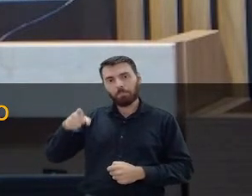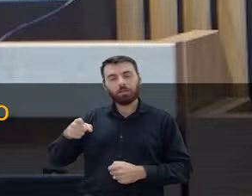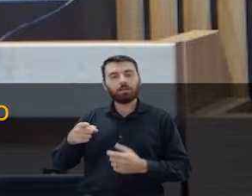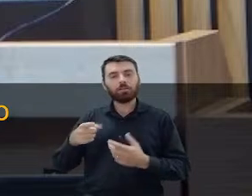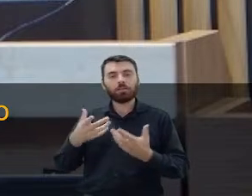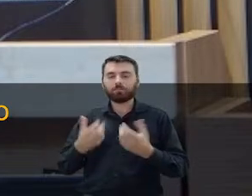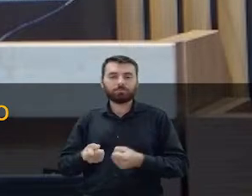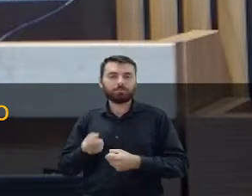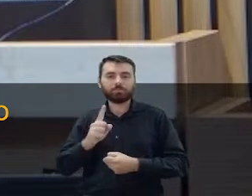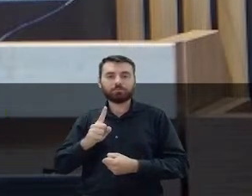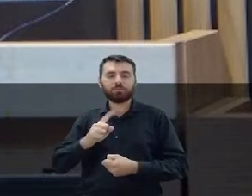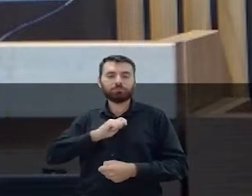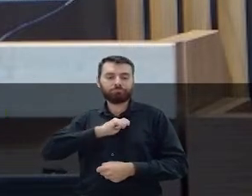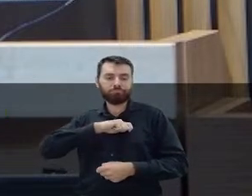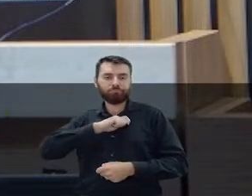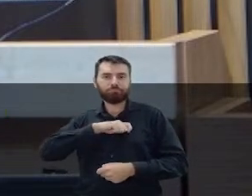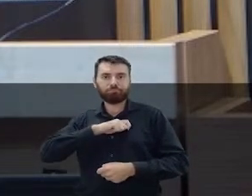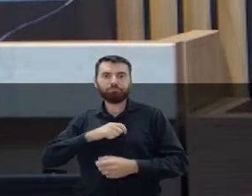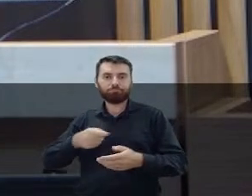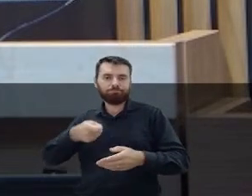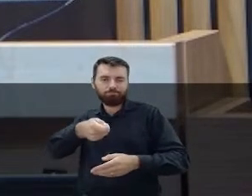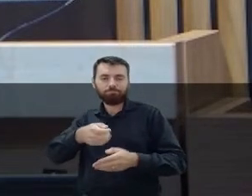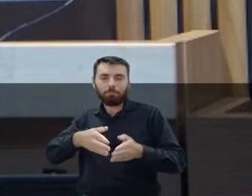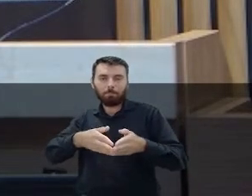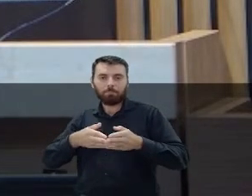em contrarrazões. Fica assim proclamado.